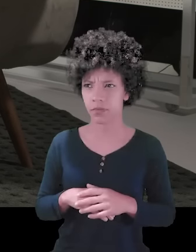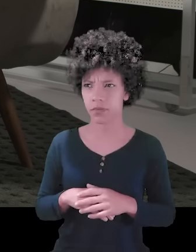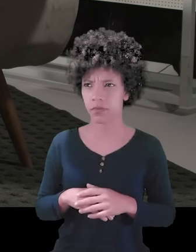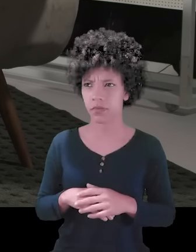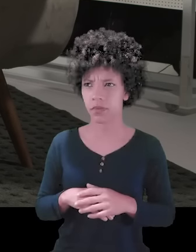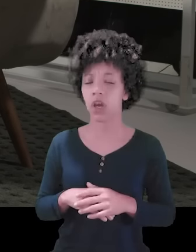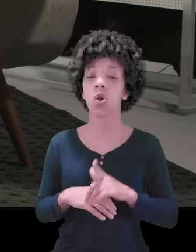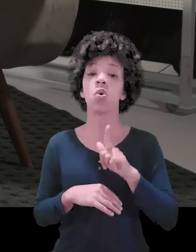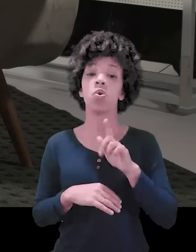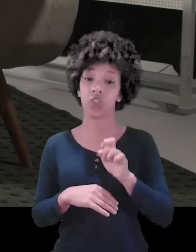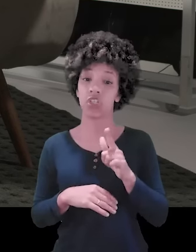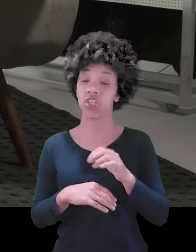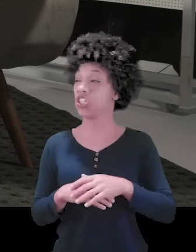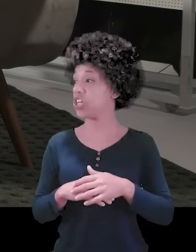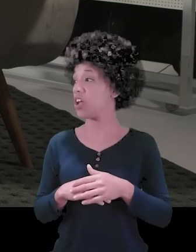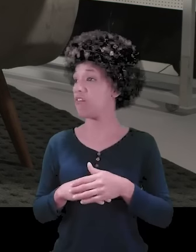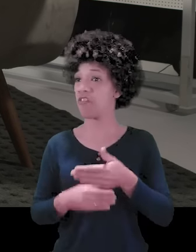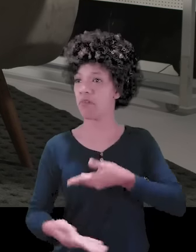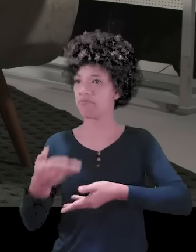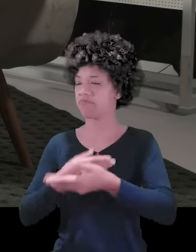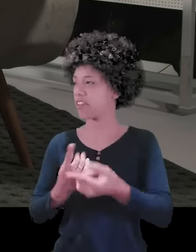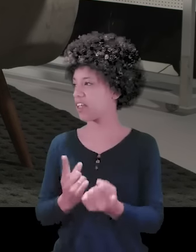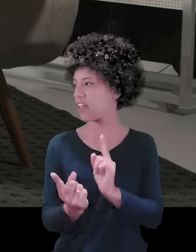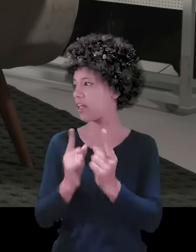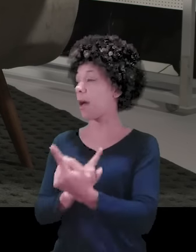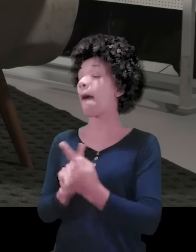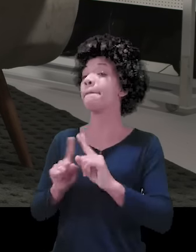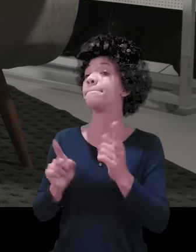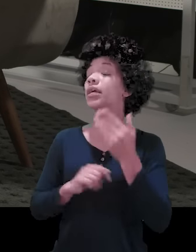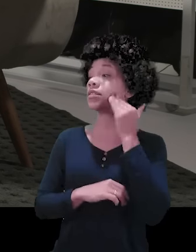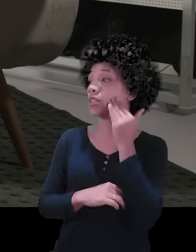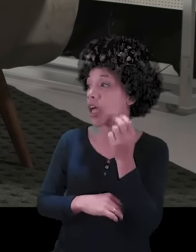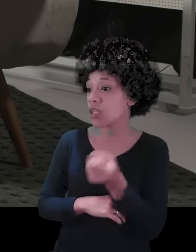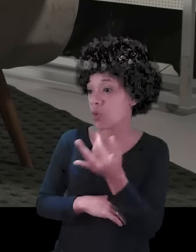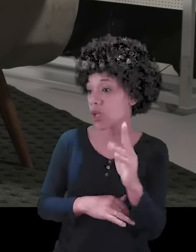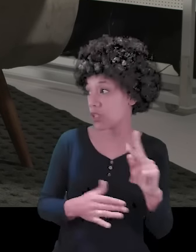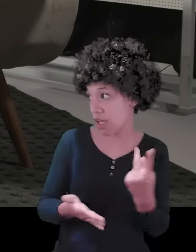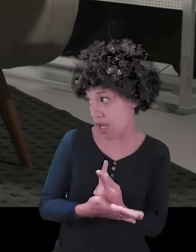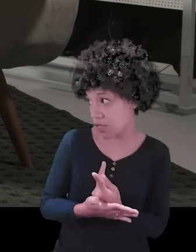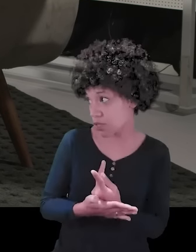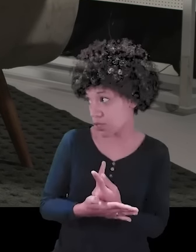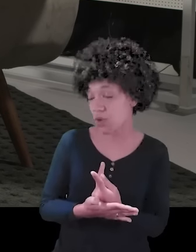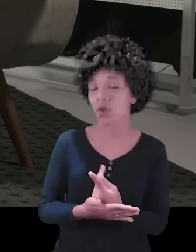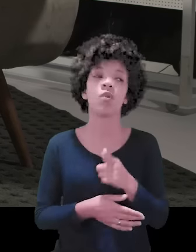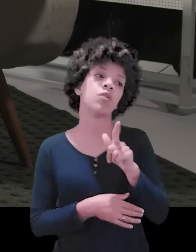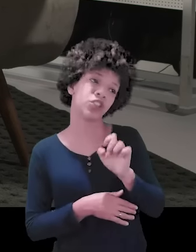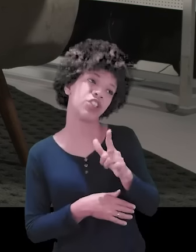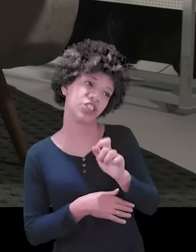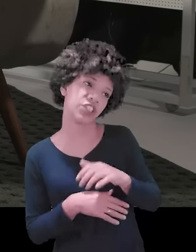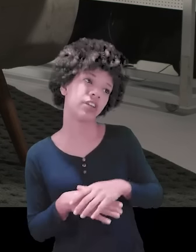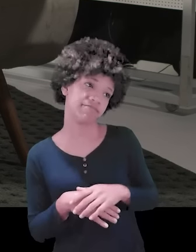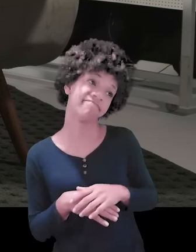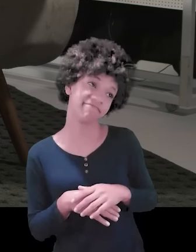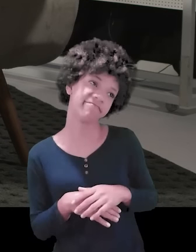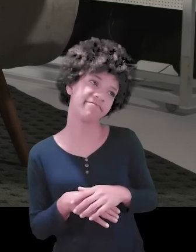o Olá gengiva vai vir para o meu lugar não mas tu tem que entender que esse número deve tá errado entendeu